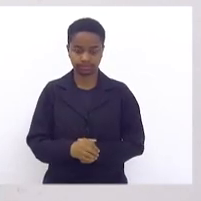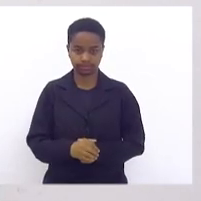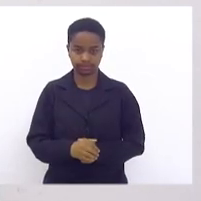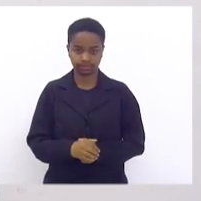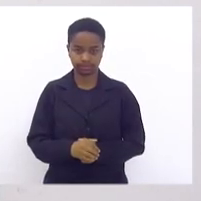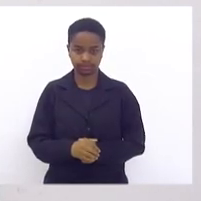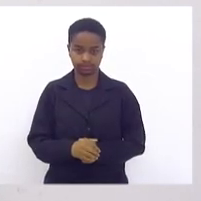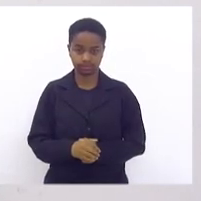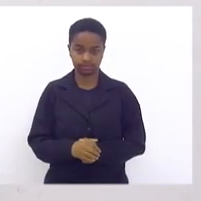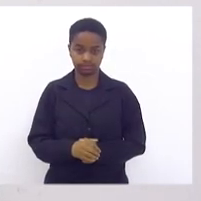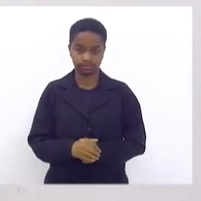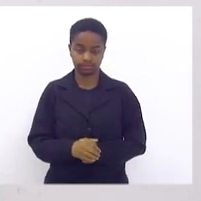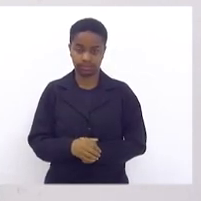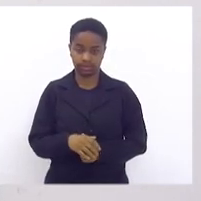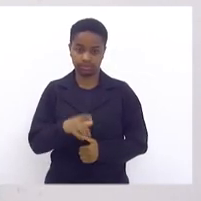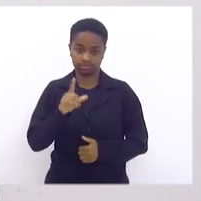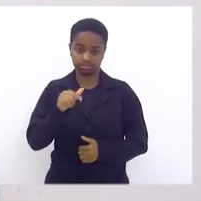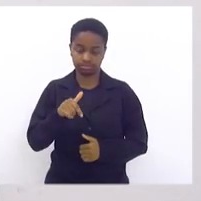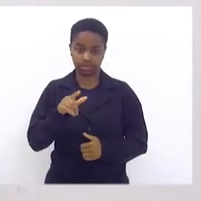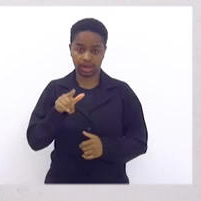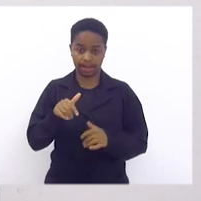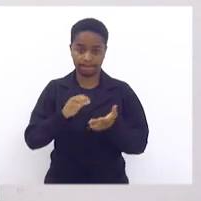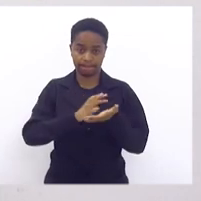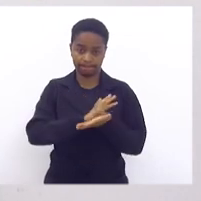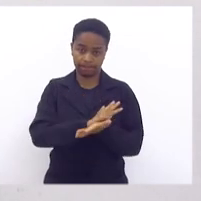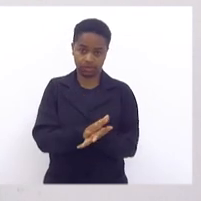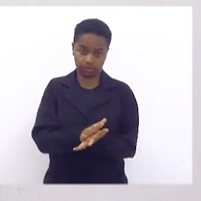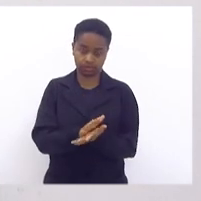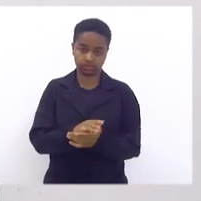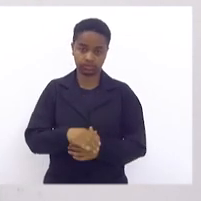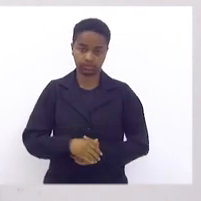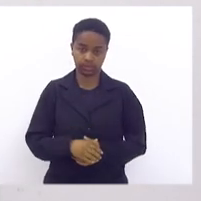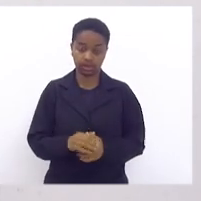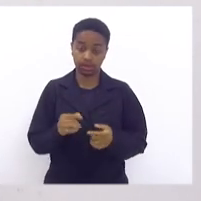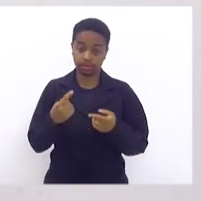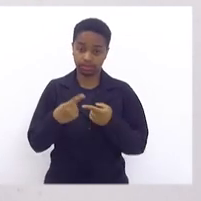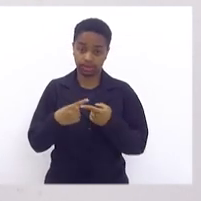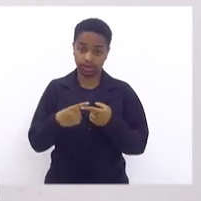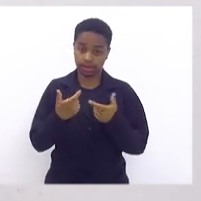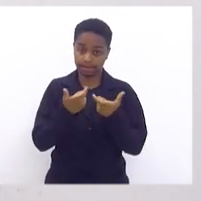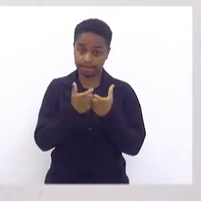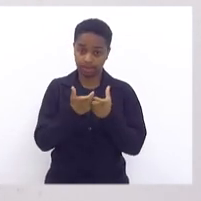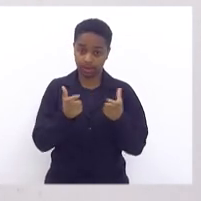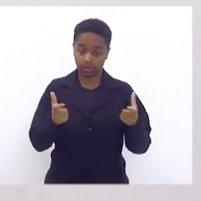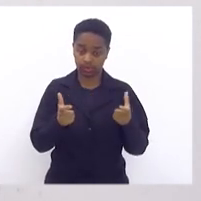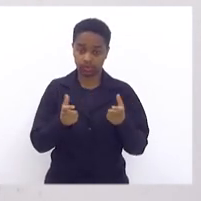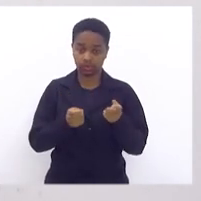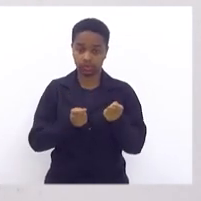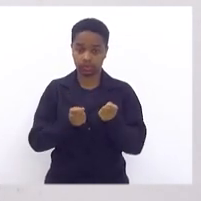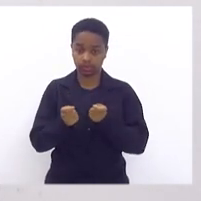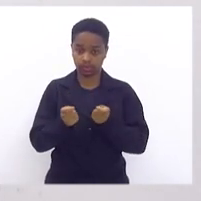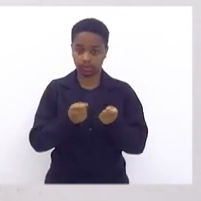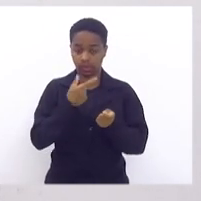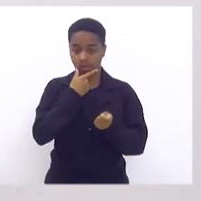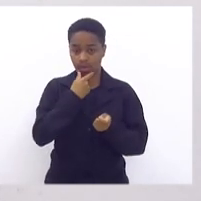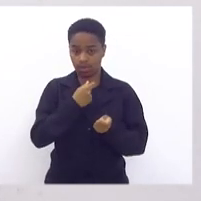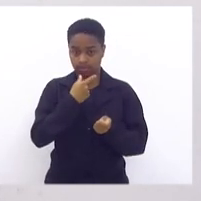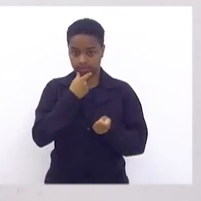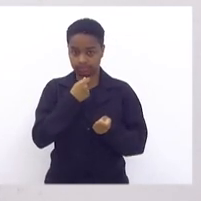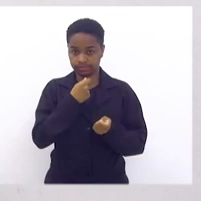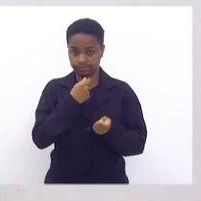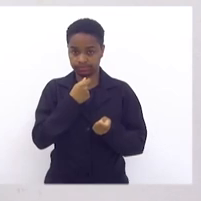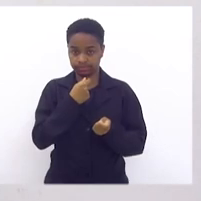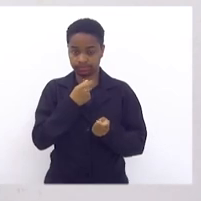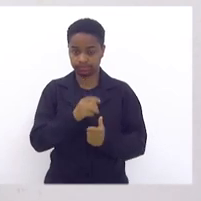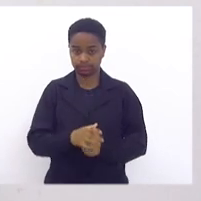são preconceituosas, até porque a grande imensa maioria são comandadas por homens.